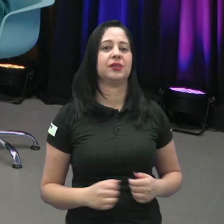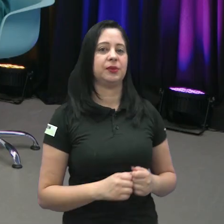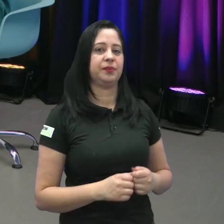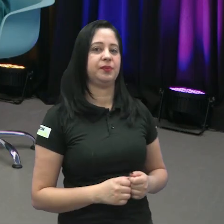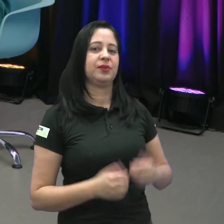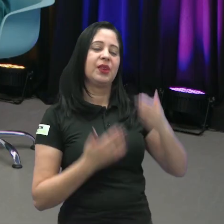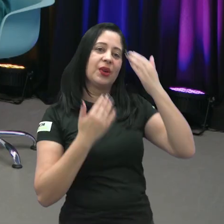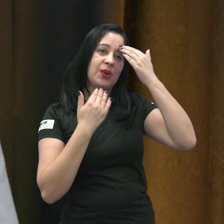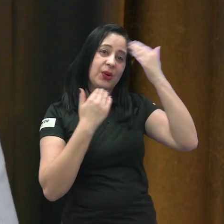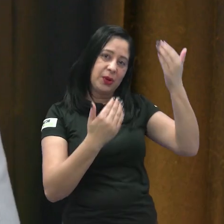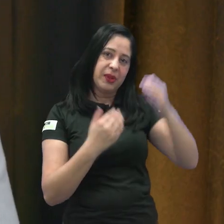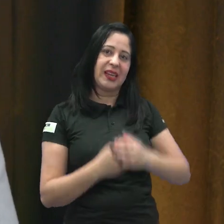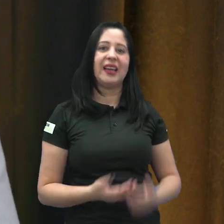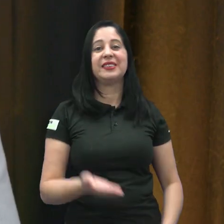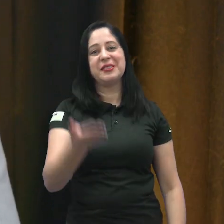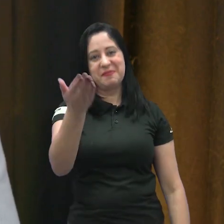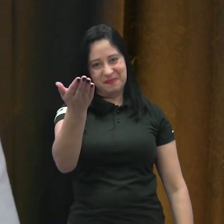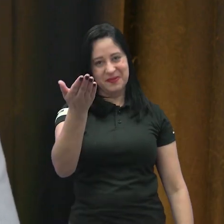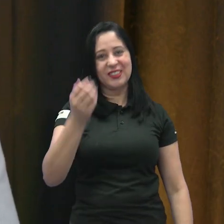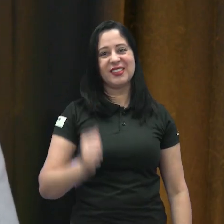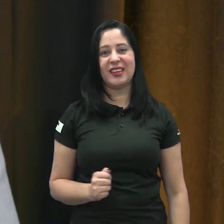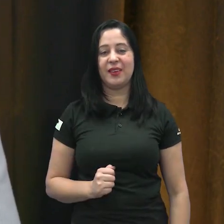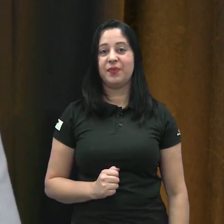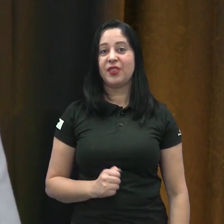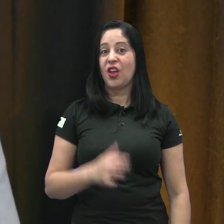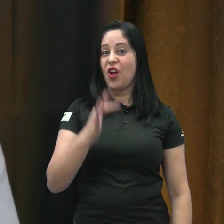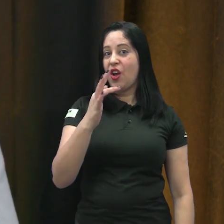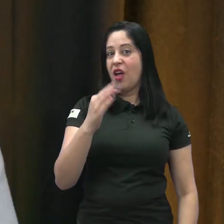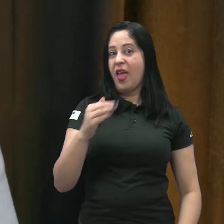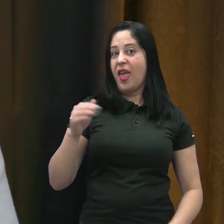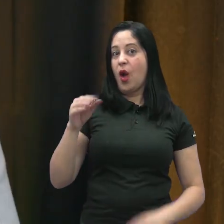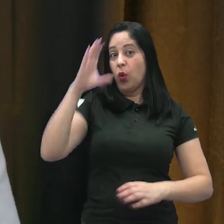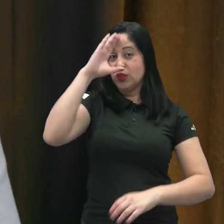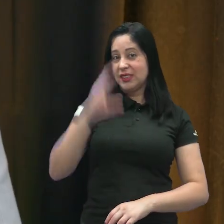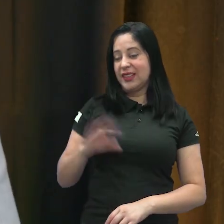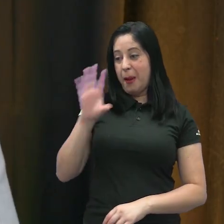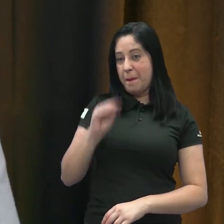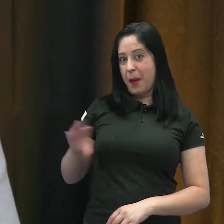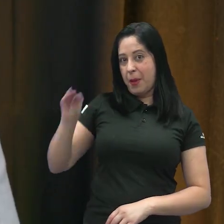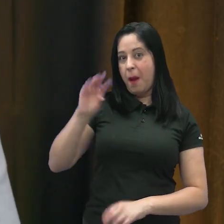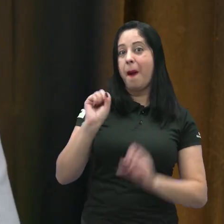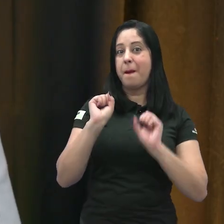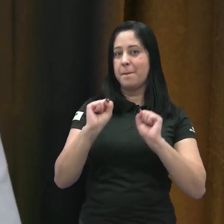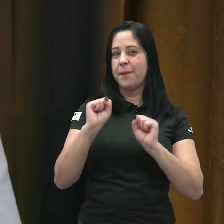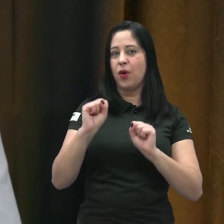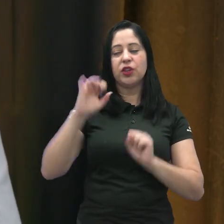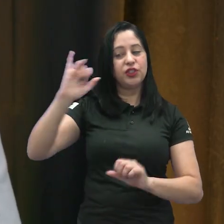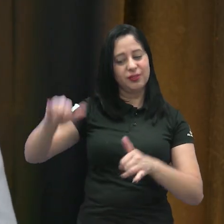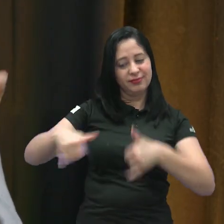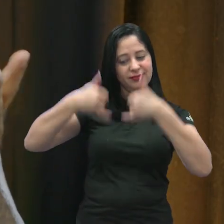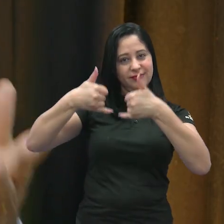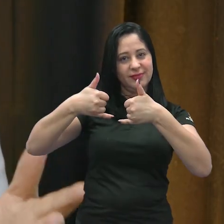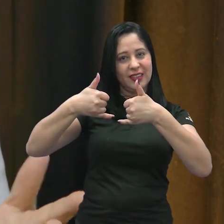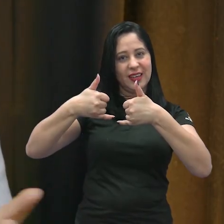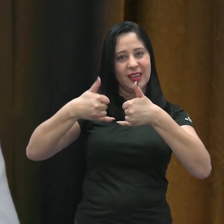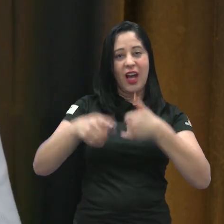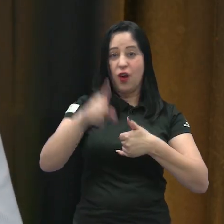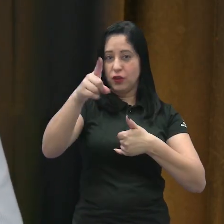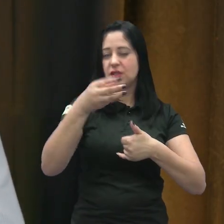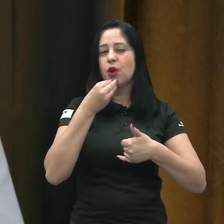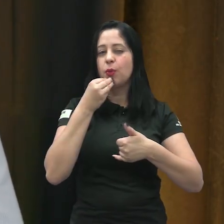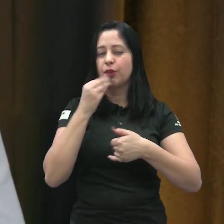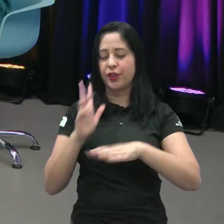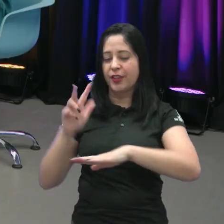Muito bem, eu que agradeço você e vou fazer questão de deixar aqui, ó, o canal Fala Cidadão é 9826-2200. Aqui você fala,